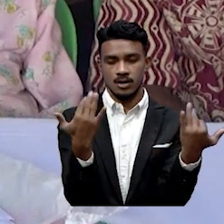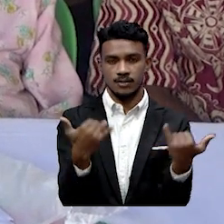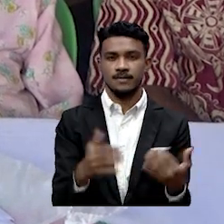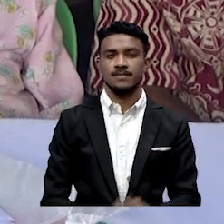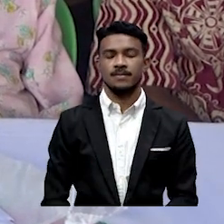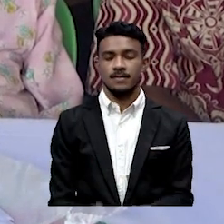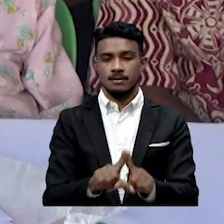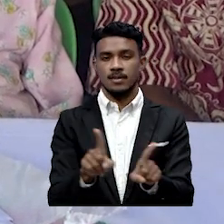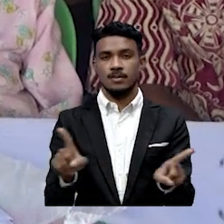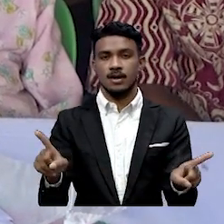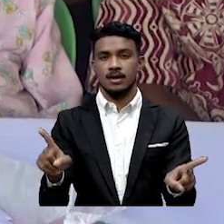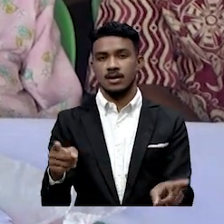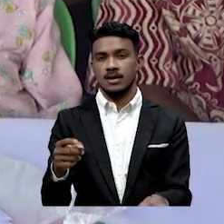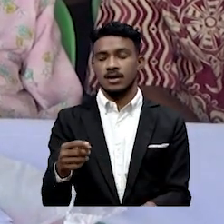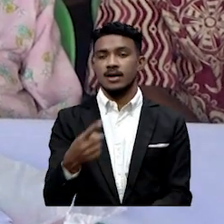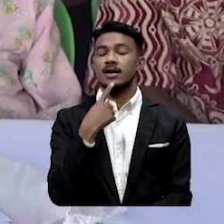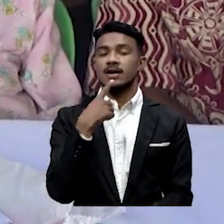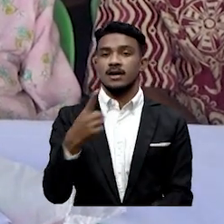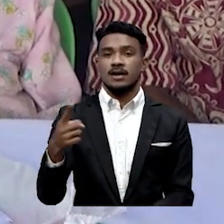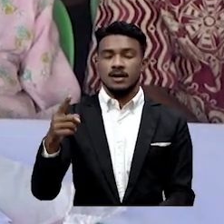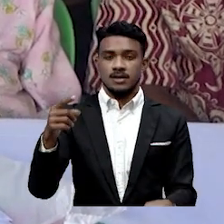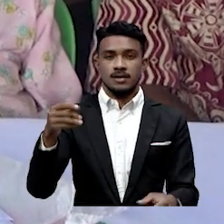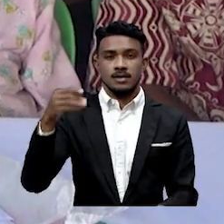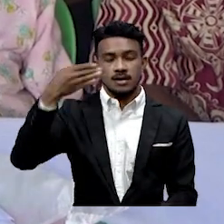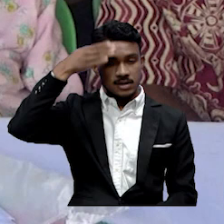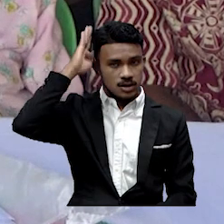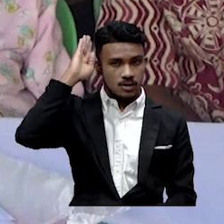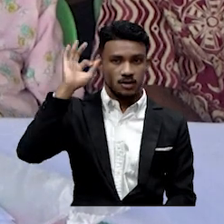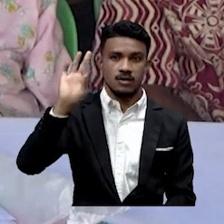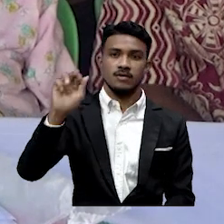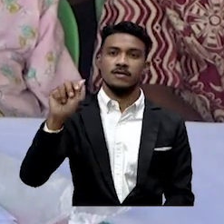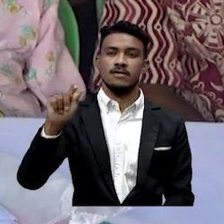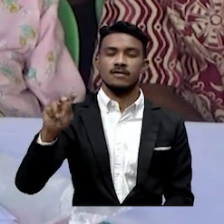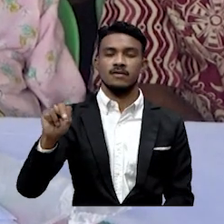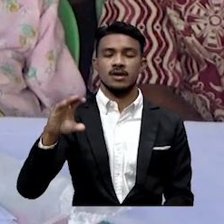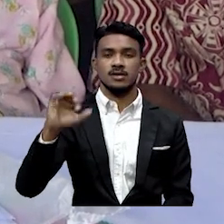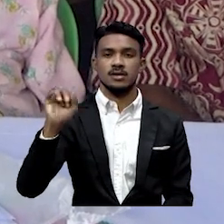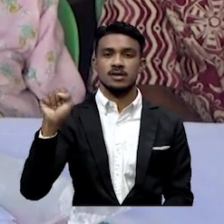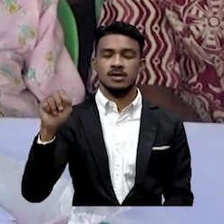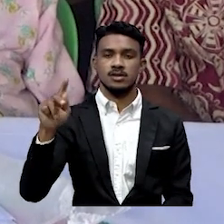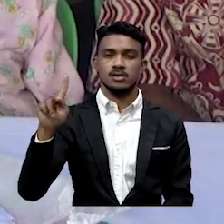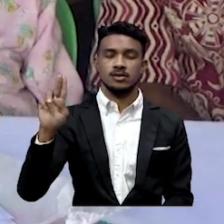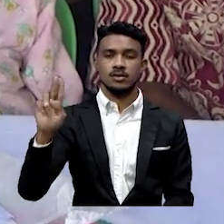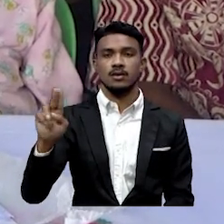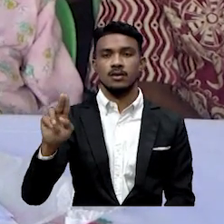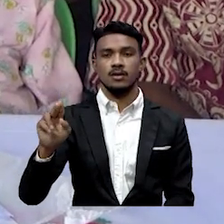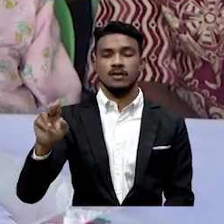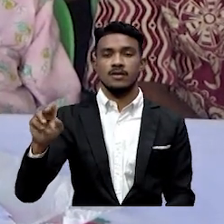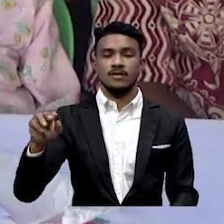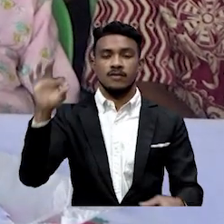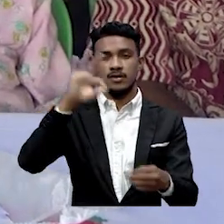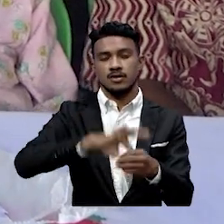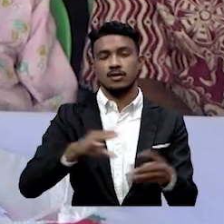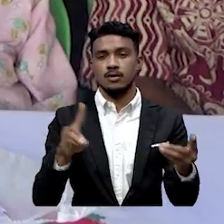Mai be sasin senhor Francisco, hento votação, orang tumlulu, fula agosto,